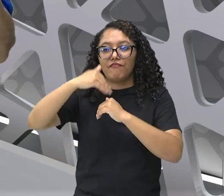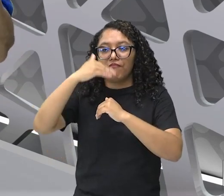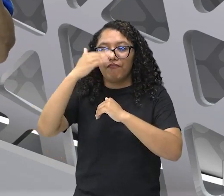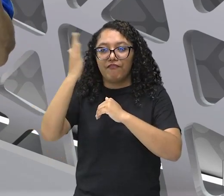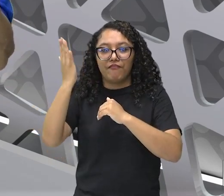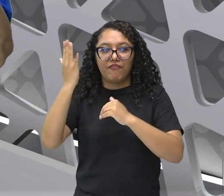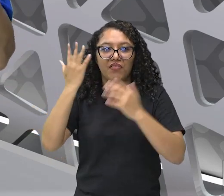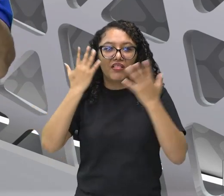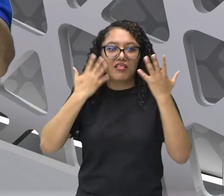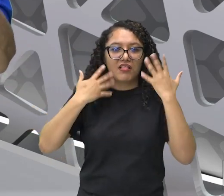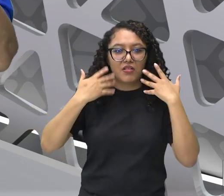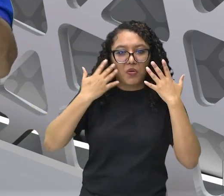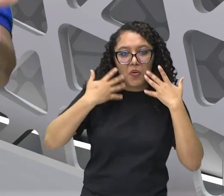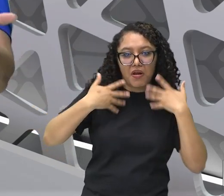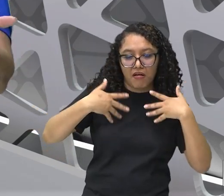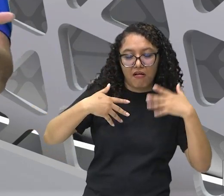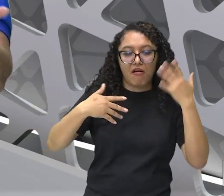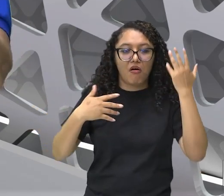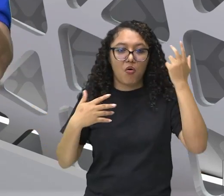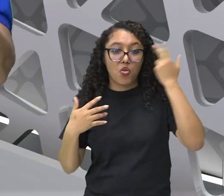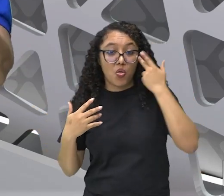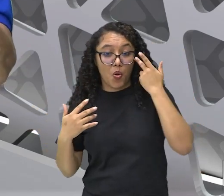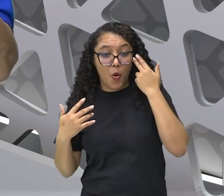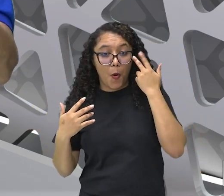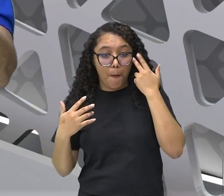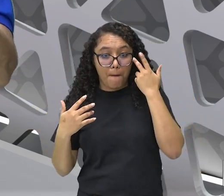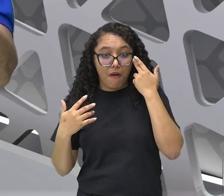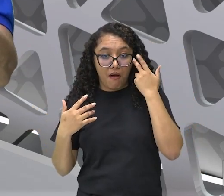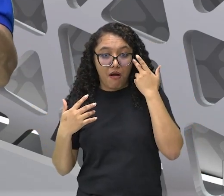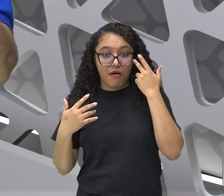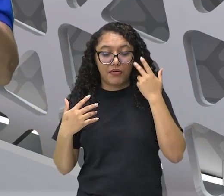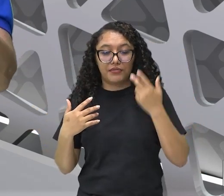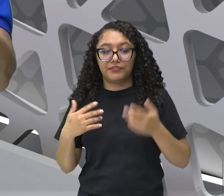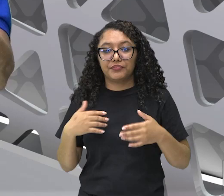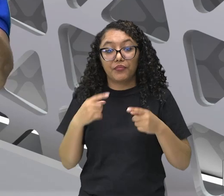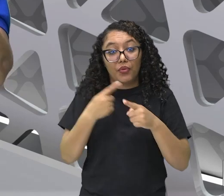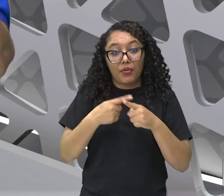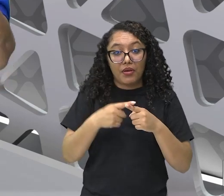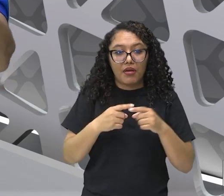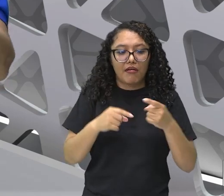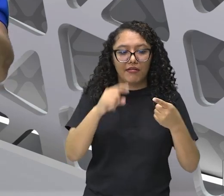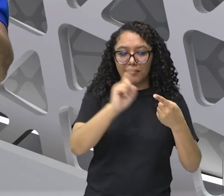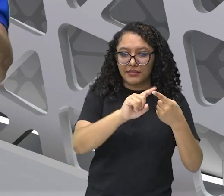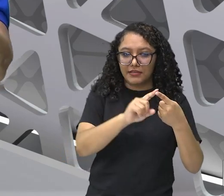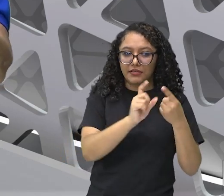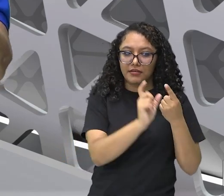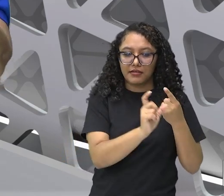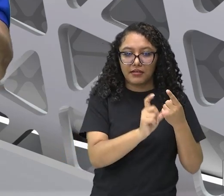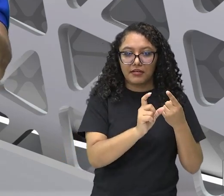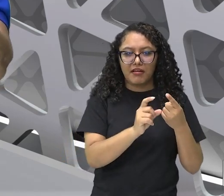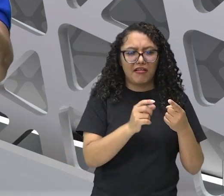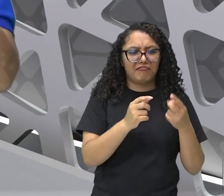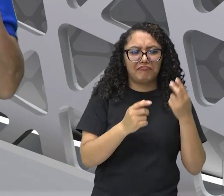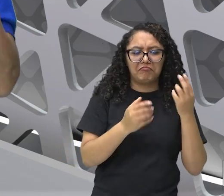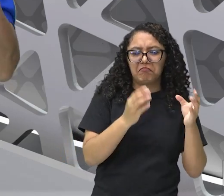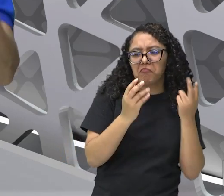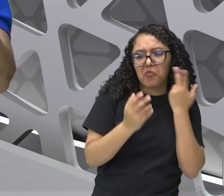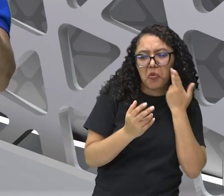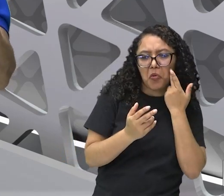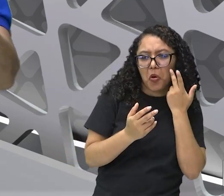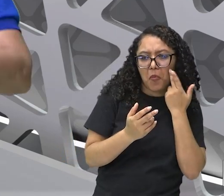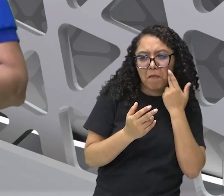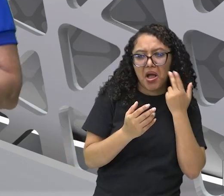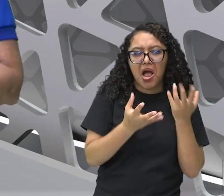eu disse para vocês que a imanência é material, é concreto, está no lugar comum, é